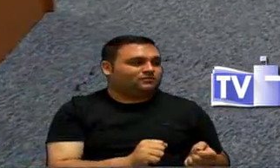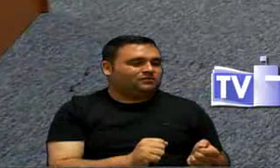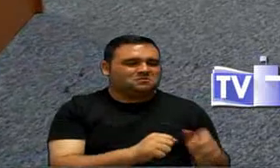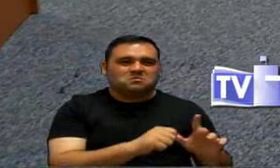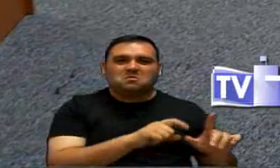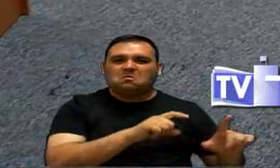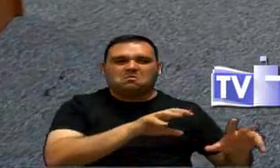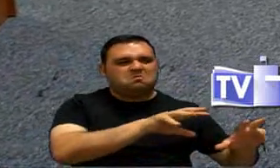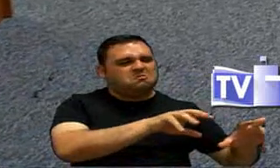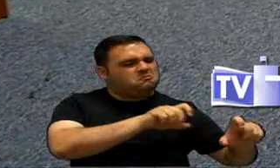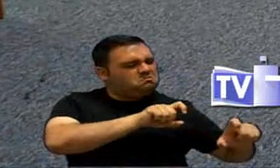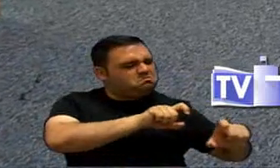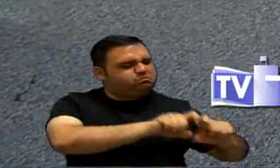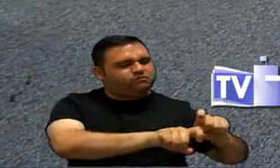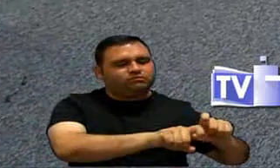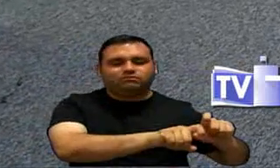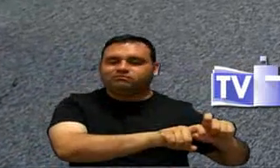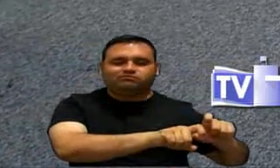violentada,